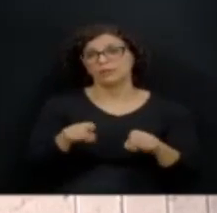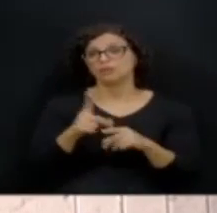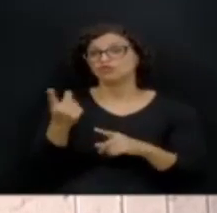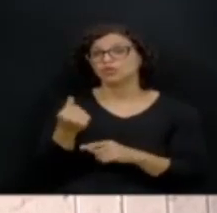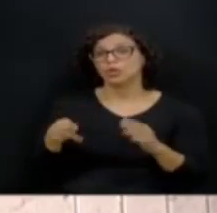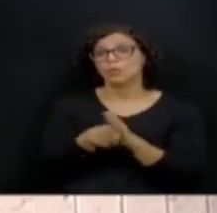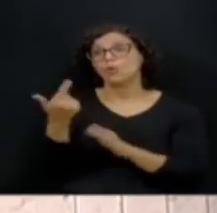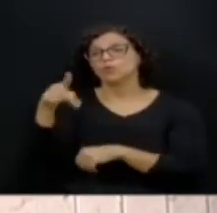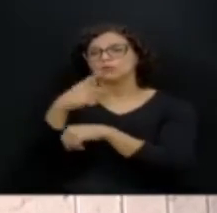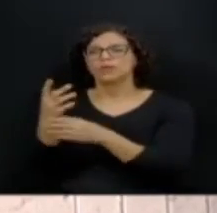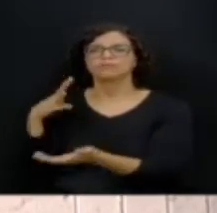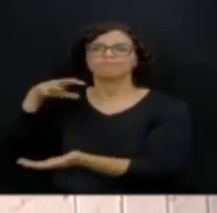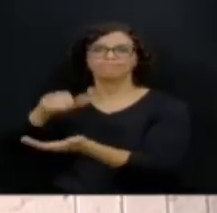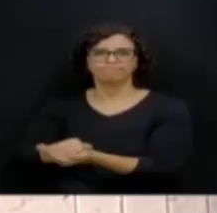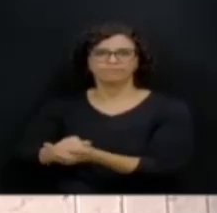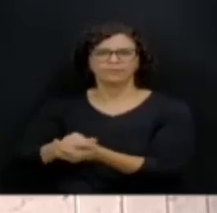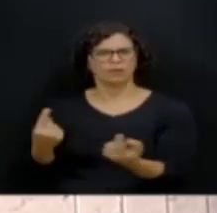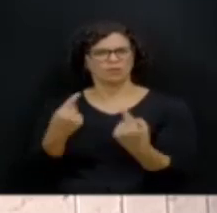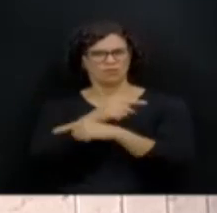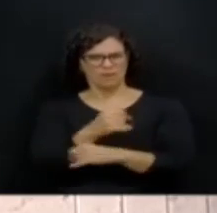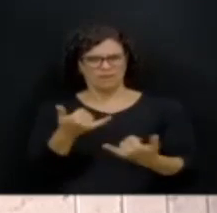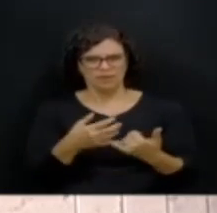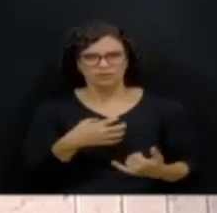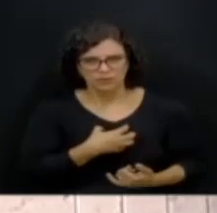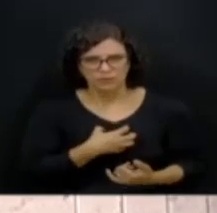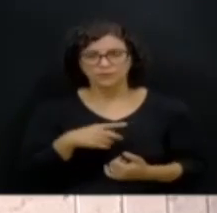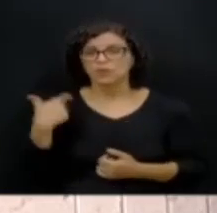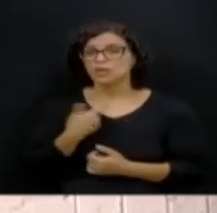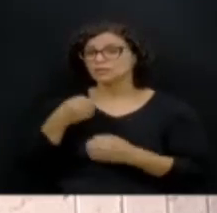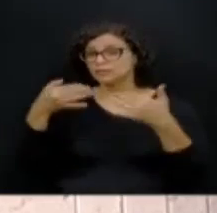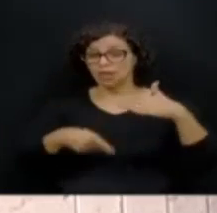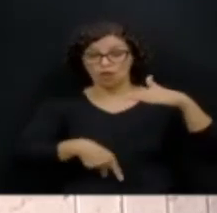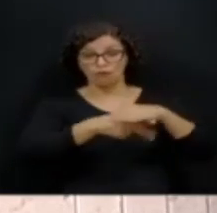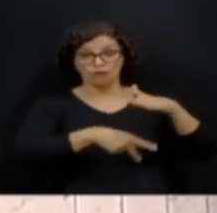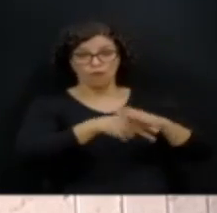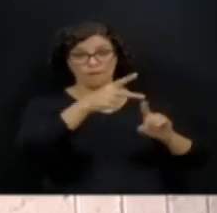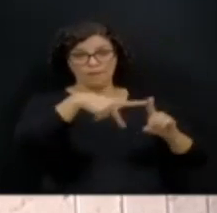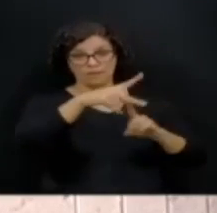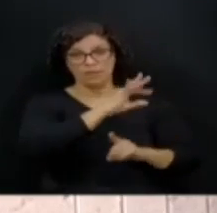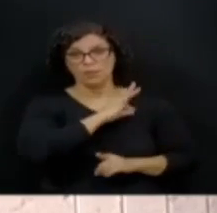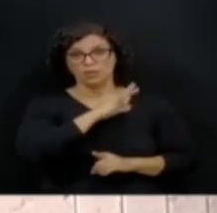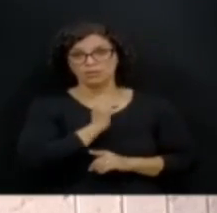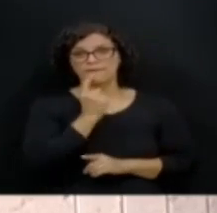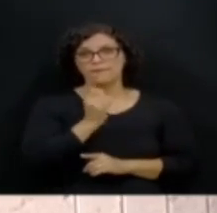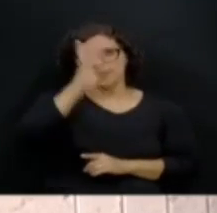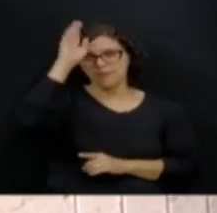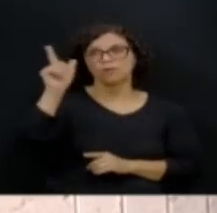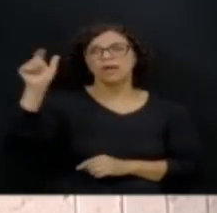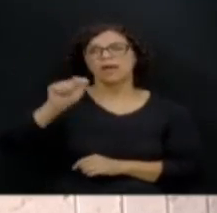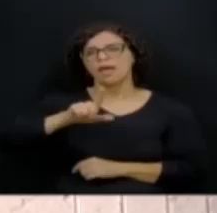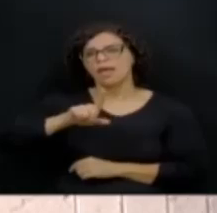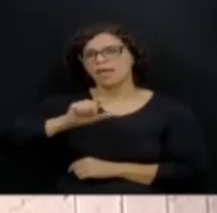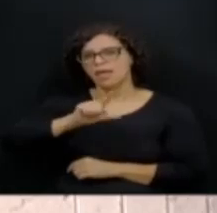fundos públicos de outros países. É uma contradição. Quando o Fundo da Previdência, da Polícia e dos Bombeiros, da cidade de Los